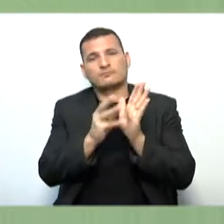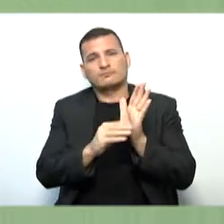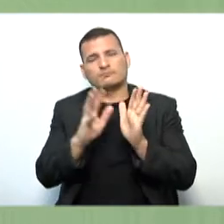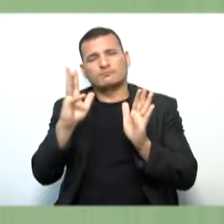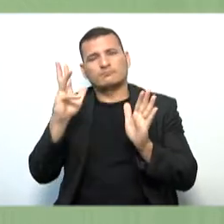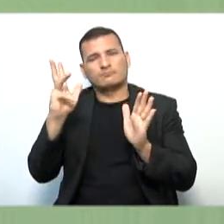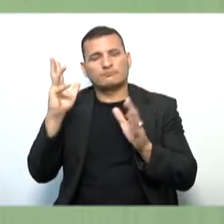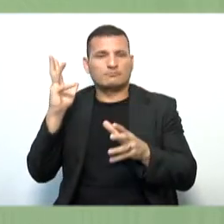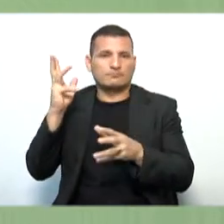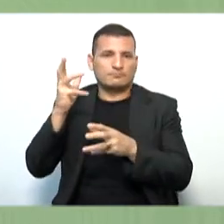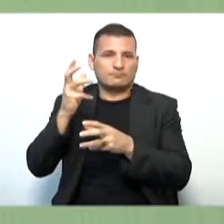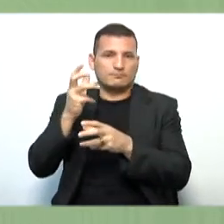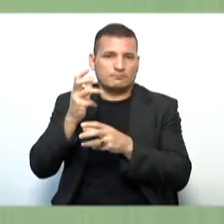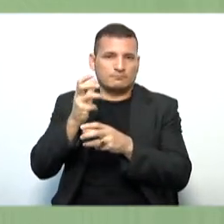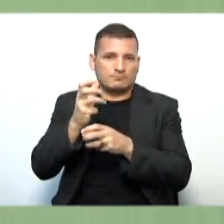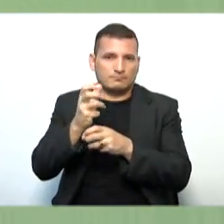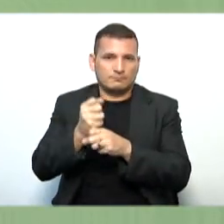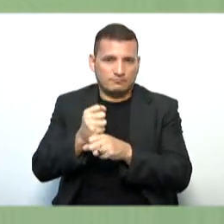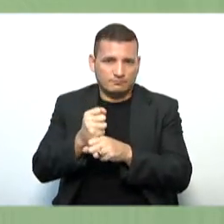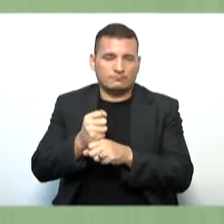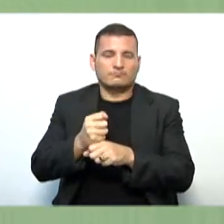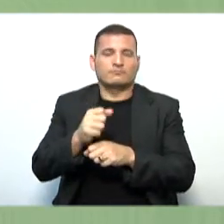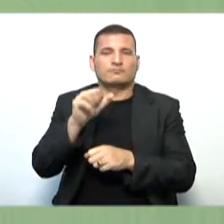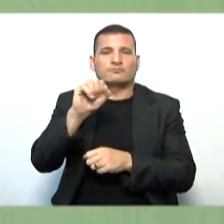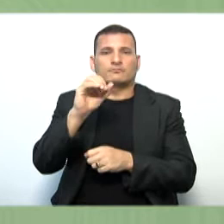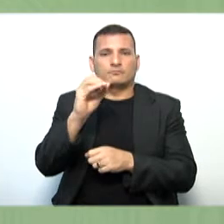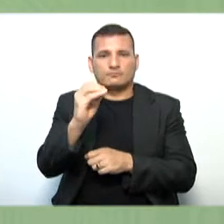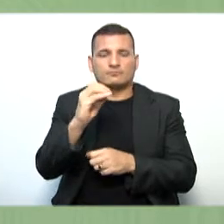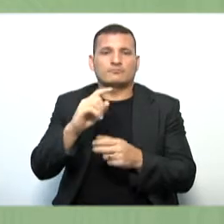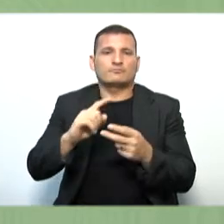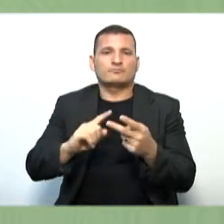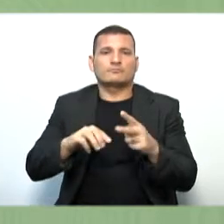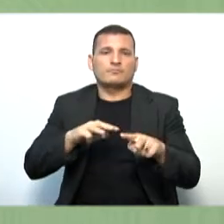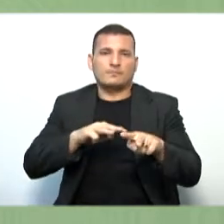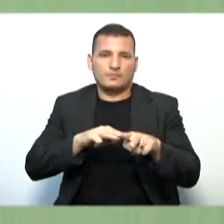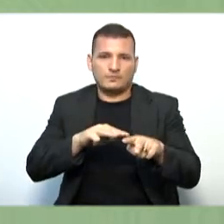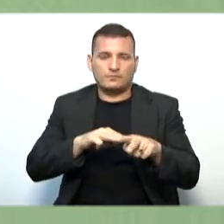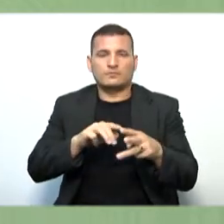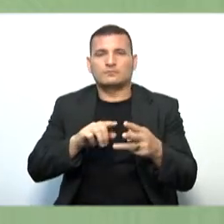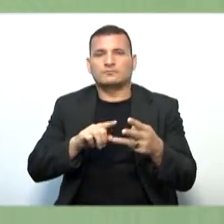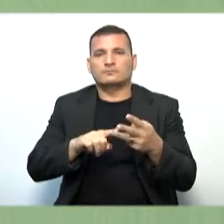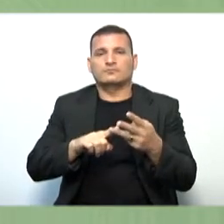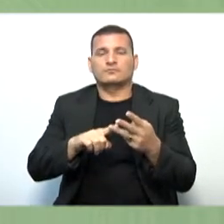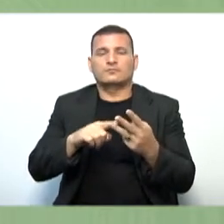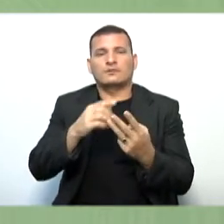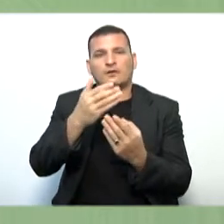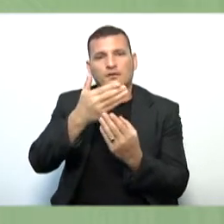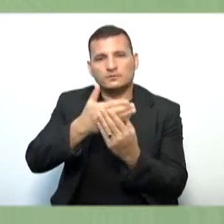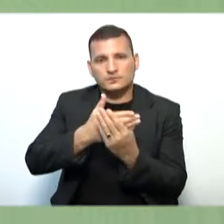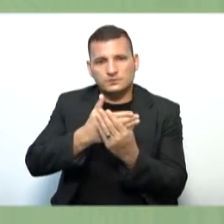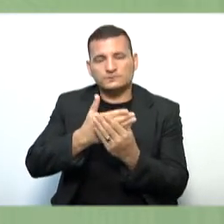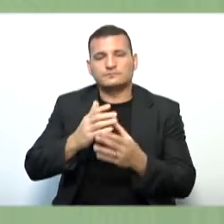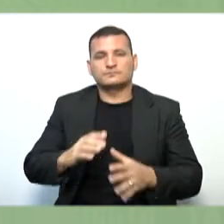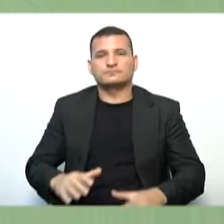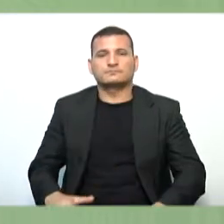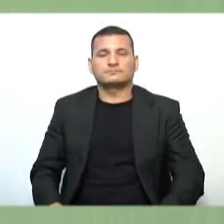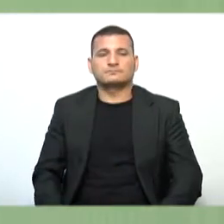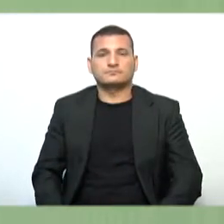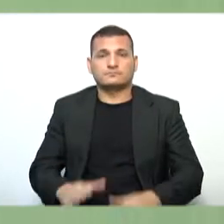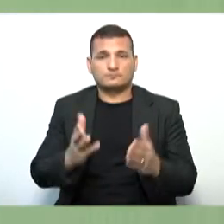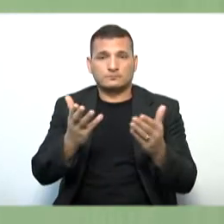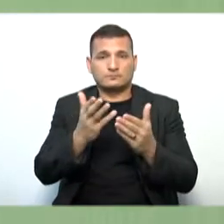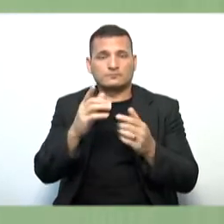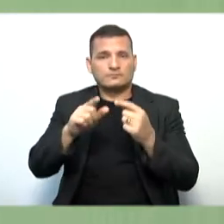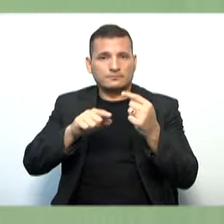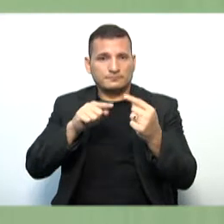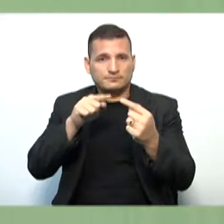os conteúdos abordados na disciplina, sistemas operacionais, memória, entrada e saída, sistema de arquivos. E como objetivo, hoje